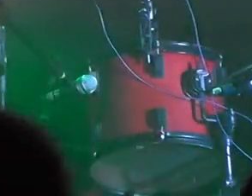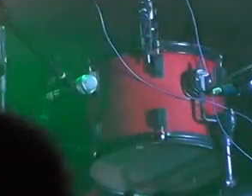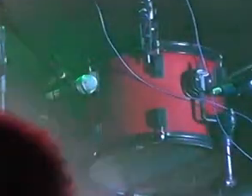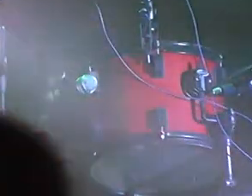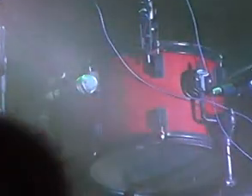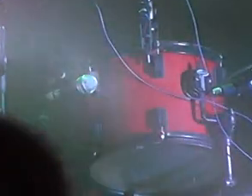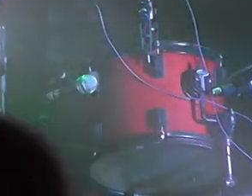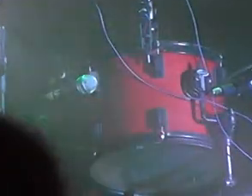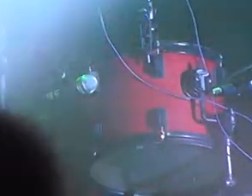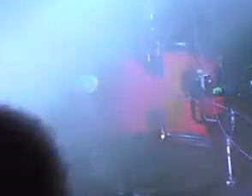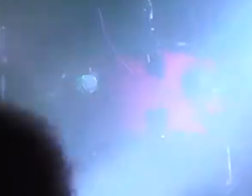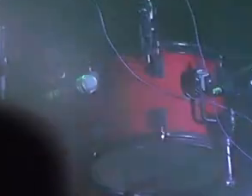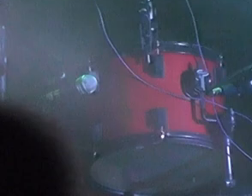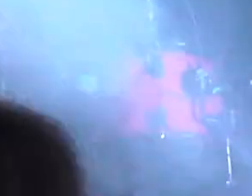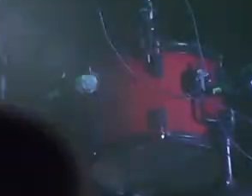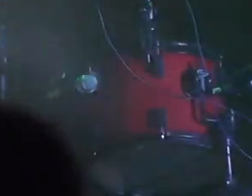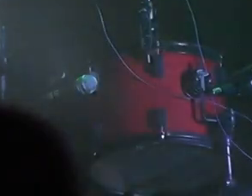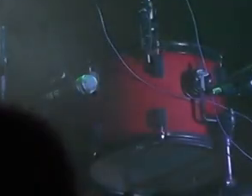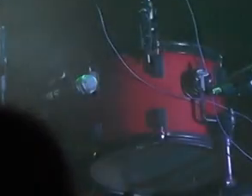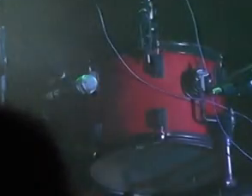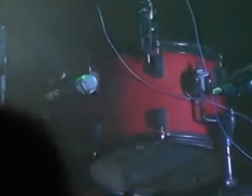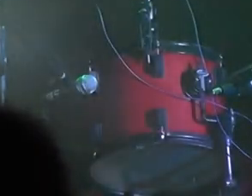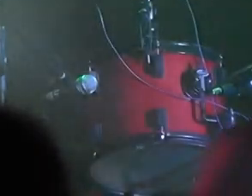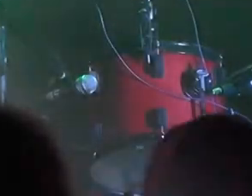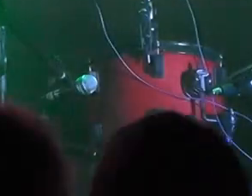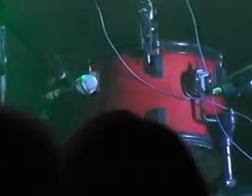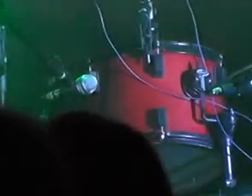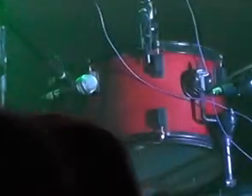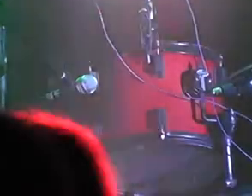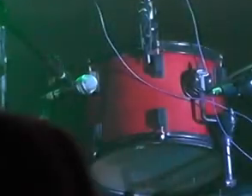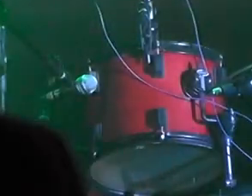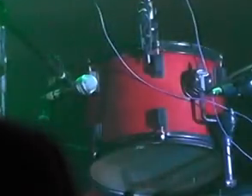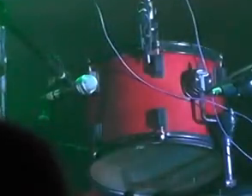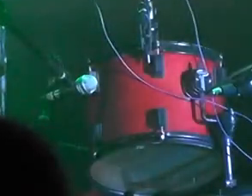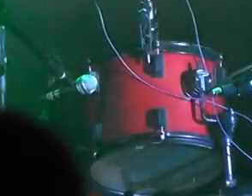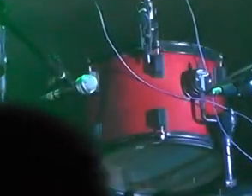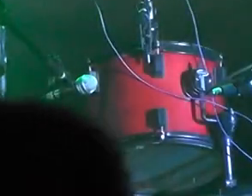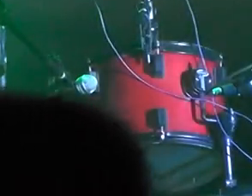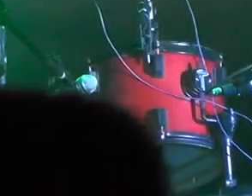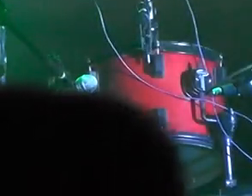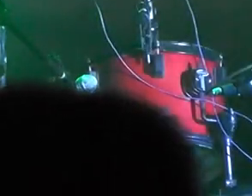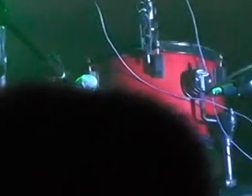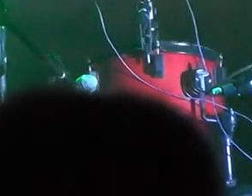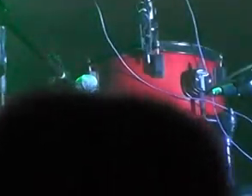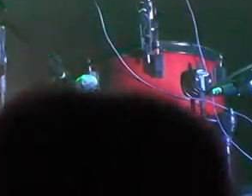decifrar as cordas do seu corpo.